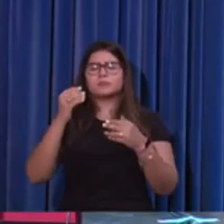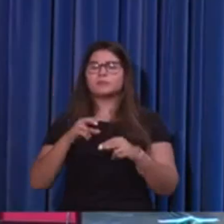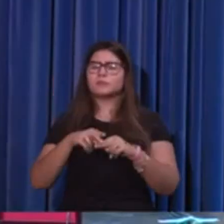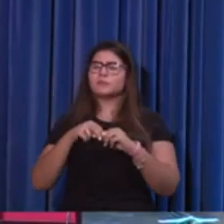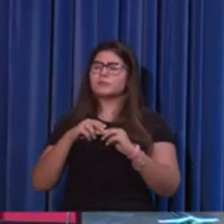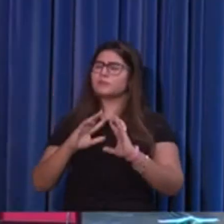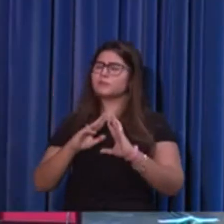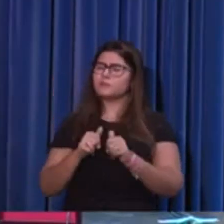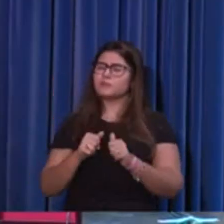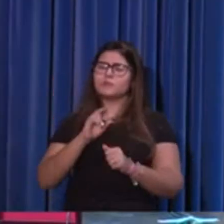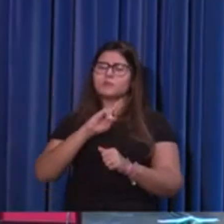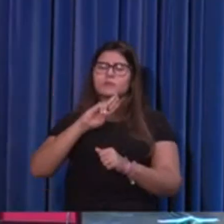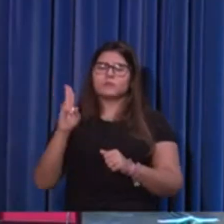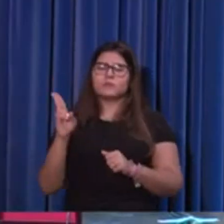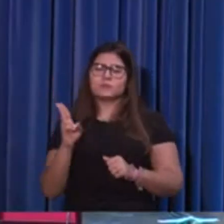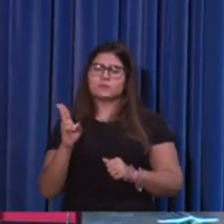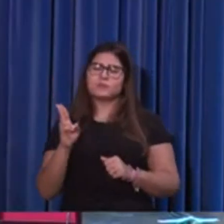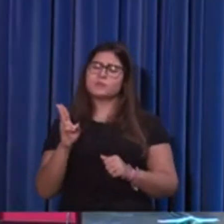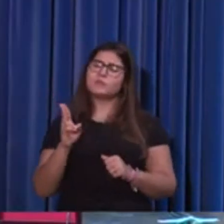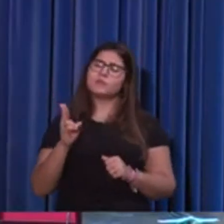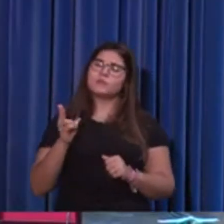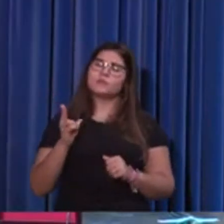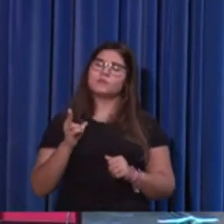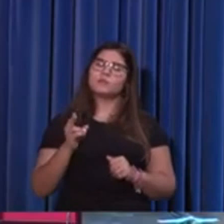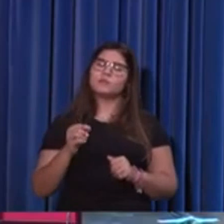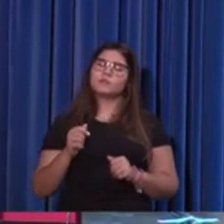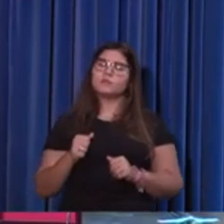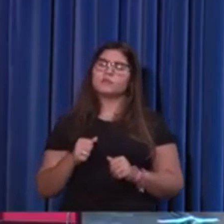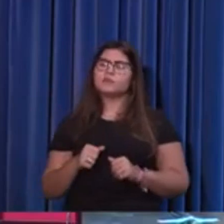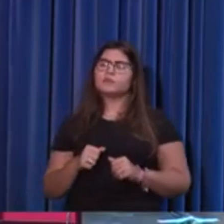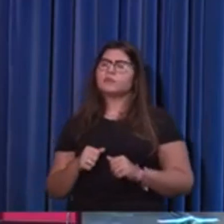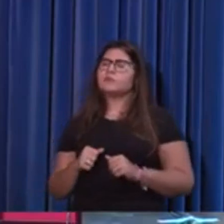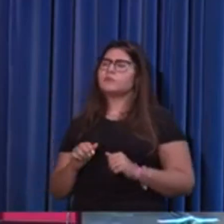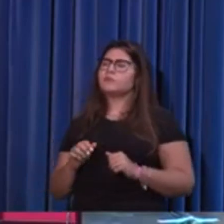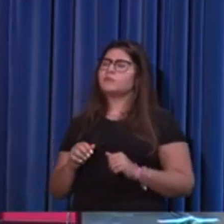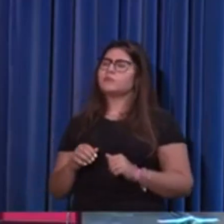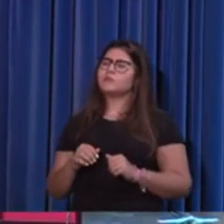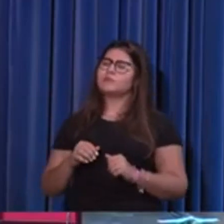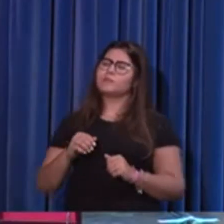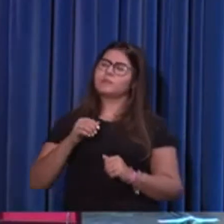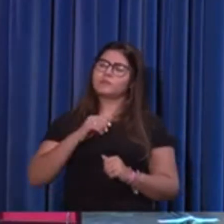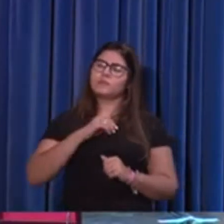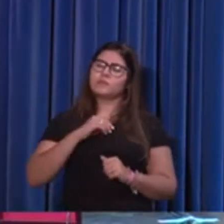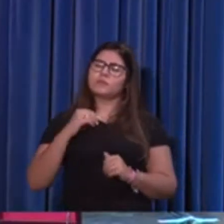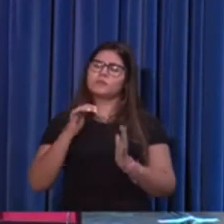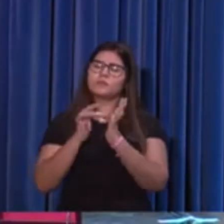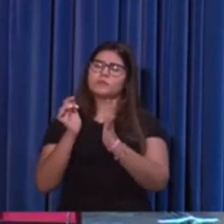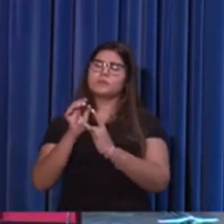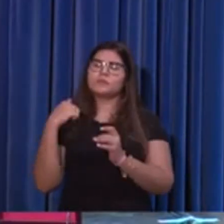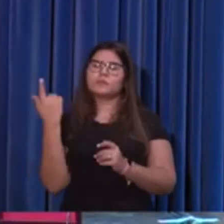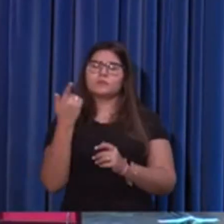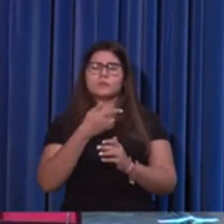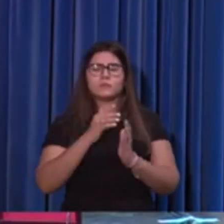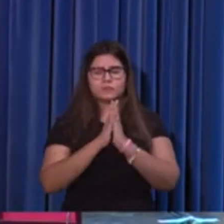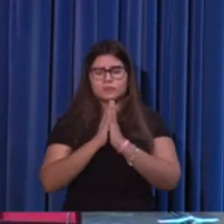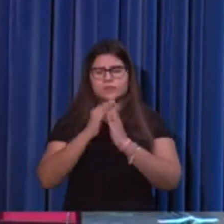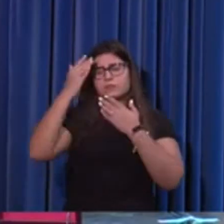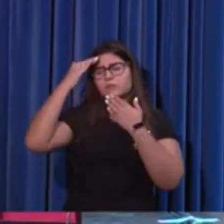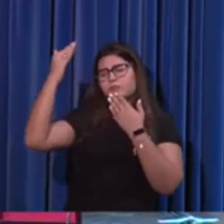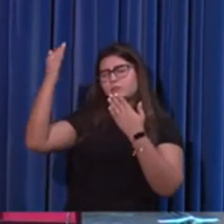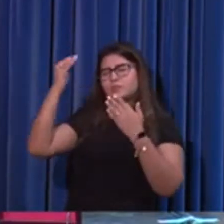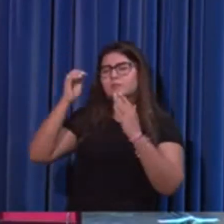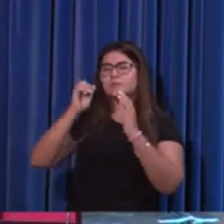vidas. É no nome daquele que é, que era e que há de vir, que nós oramos e agradecemos a Ti.